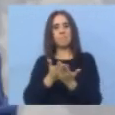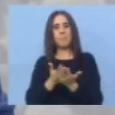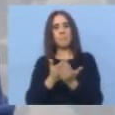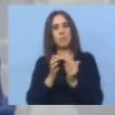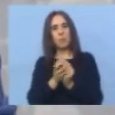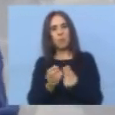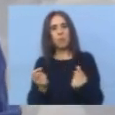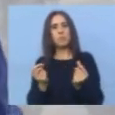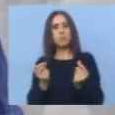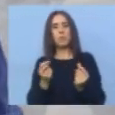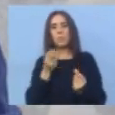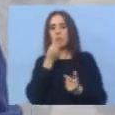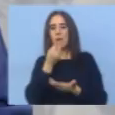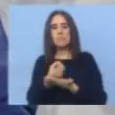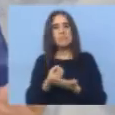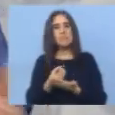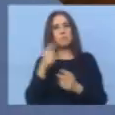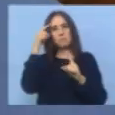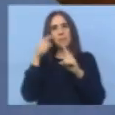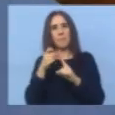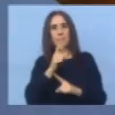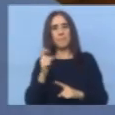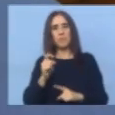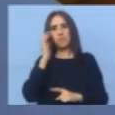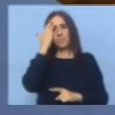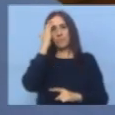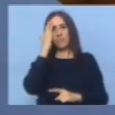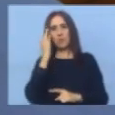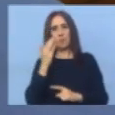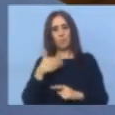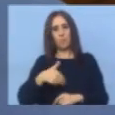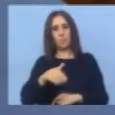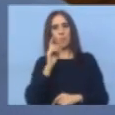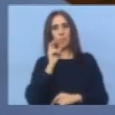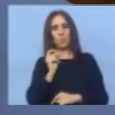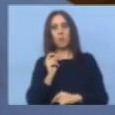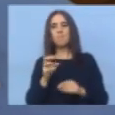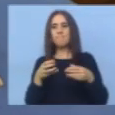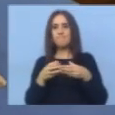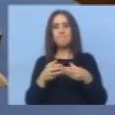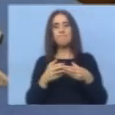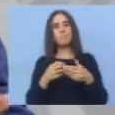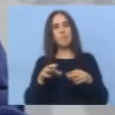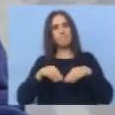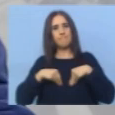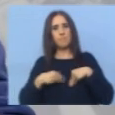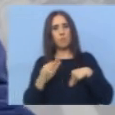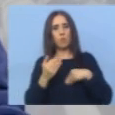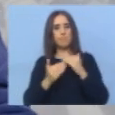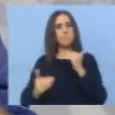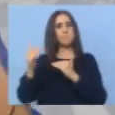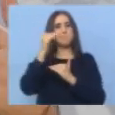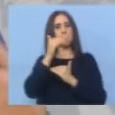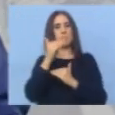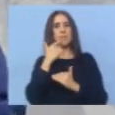e de jejum pela paz no dia 23 de fevereiro, e a Comunhão Anglicana aderiu também à iniciativa. Portanto, a nível do topo, portanto, o que está a fazer a nível